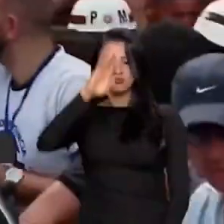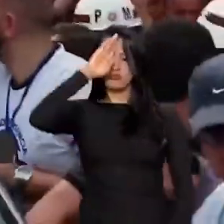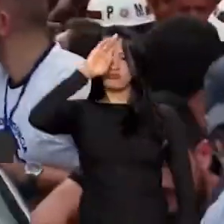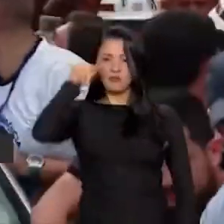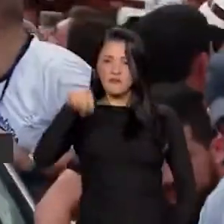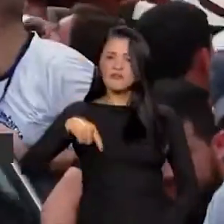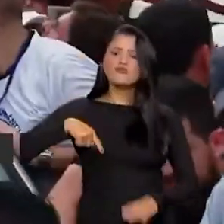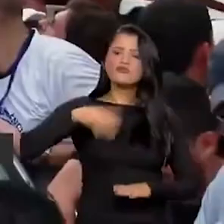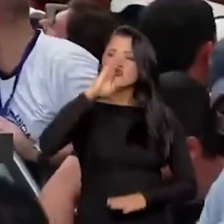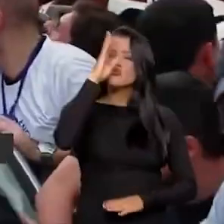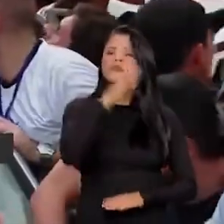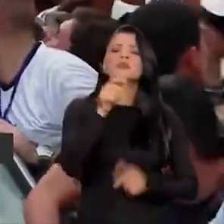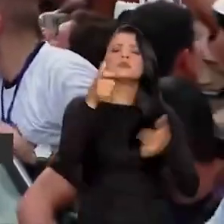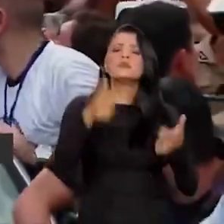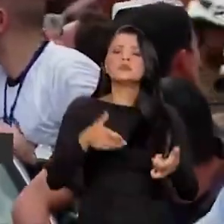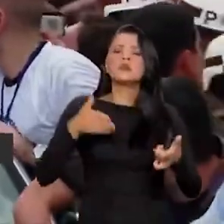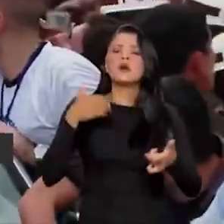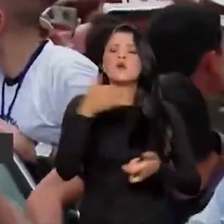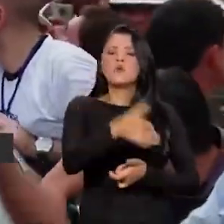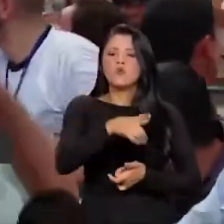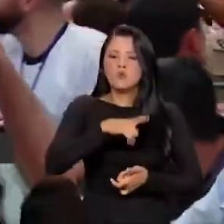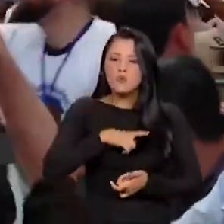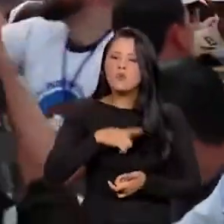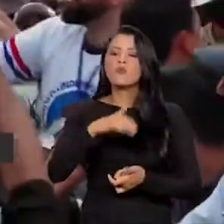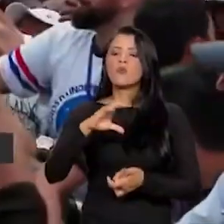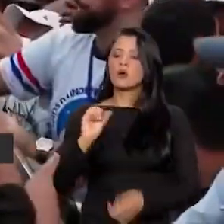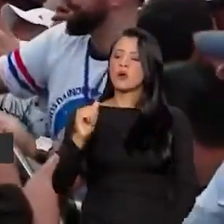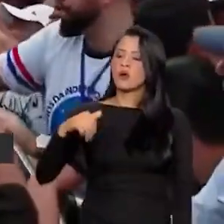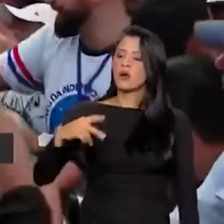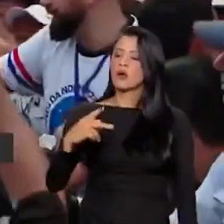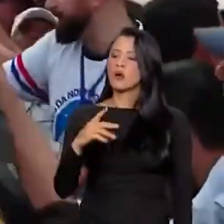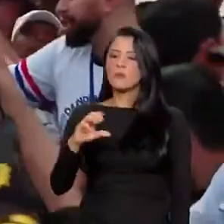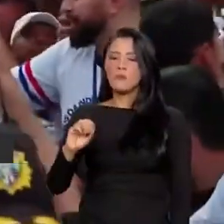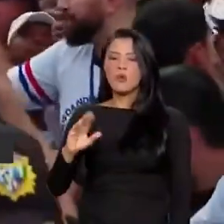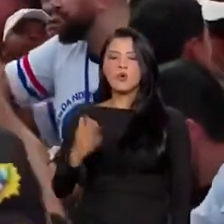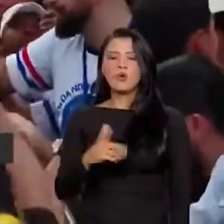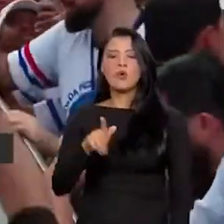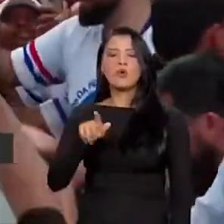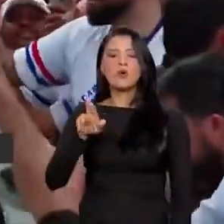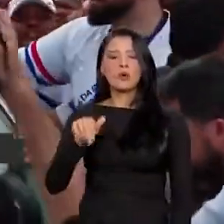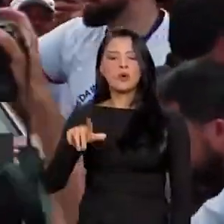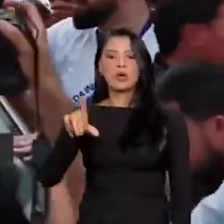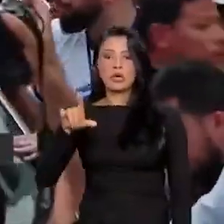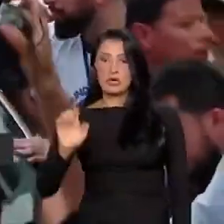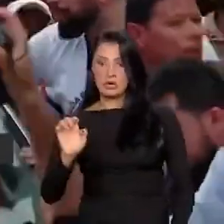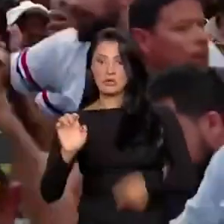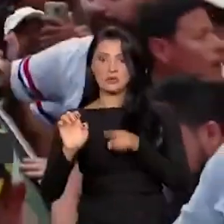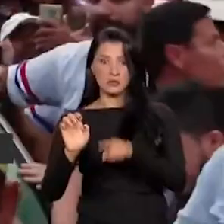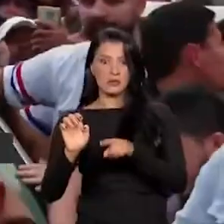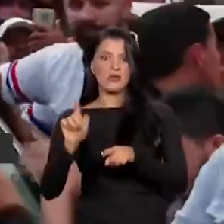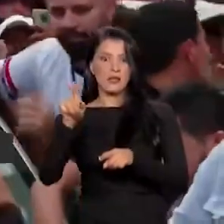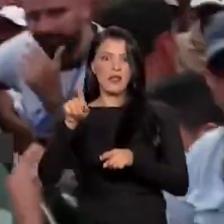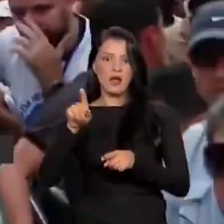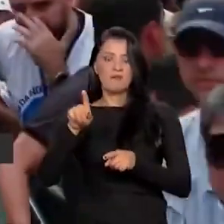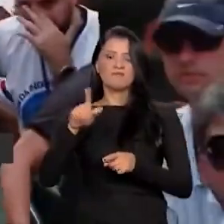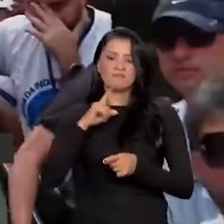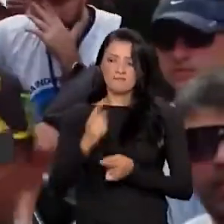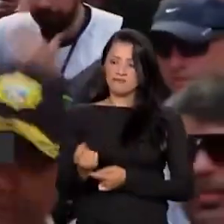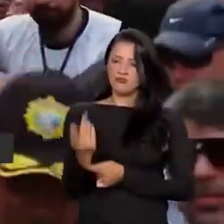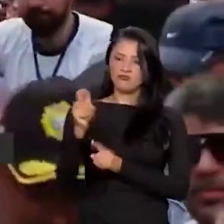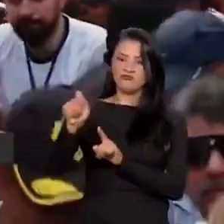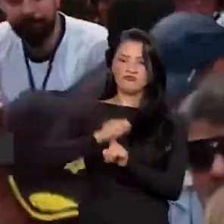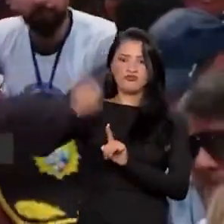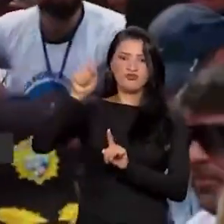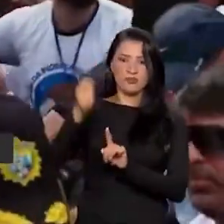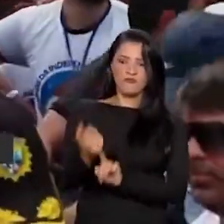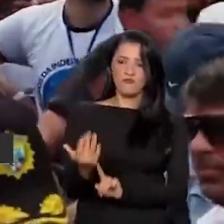em direção ao Largo do Campo Grande, onde a pira do fogo simbólico é